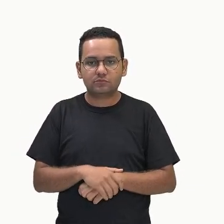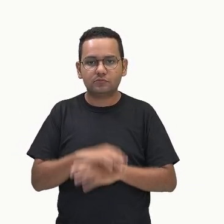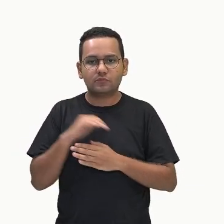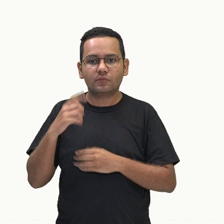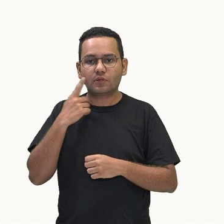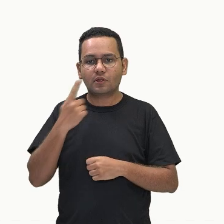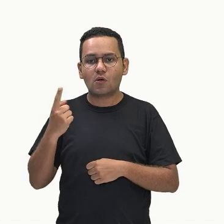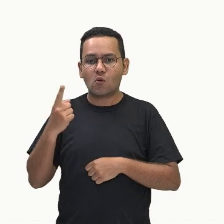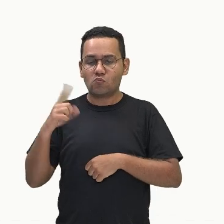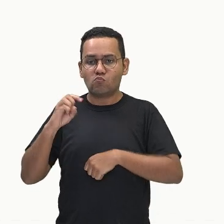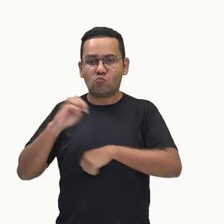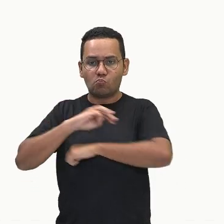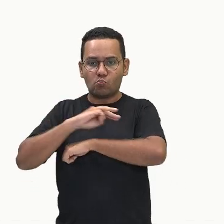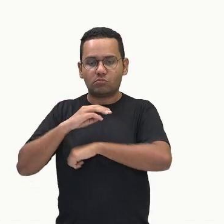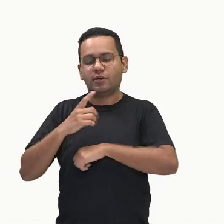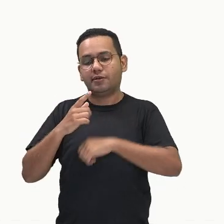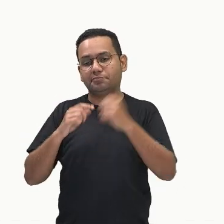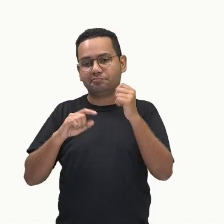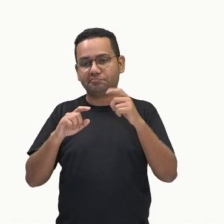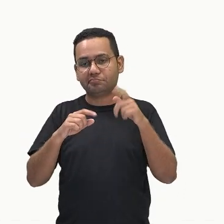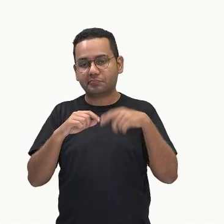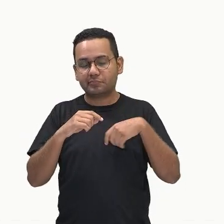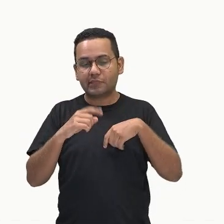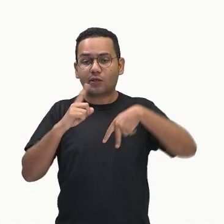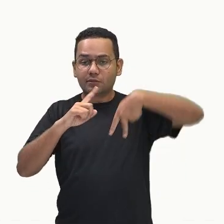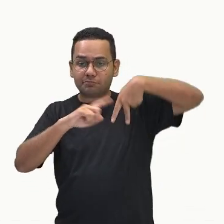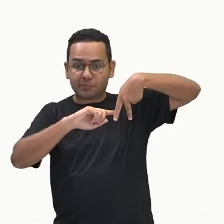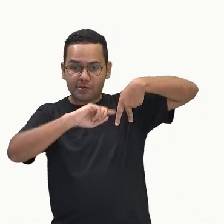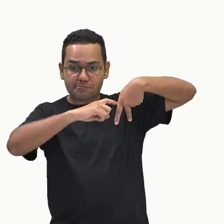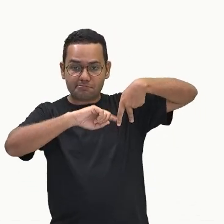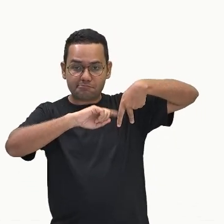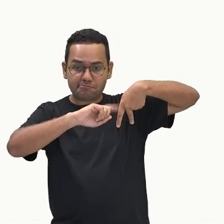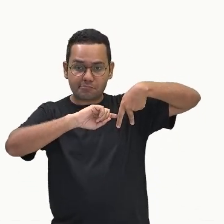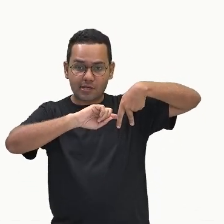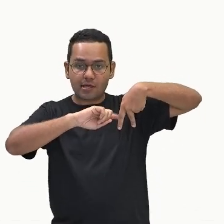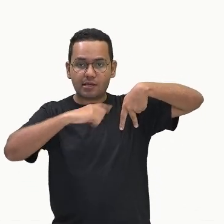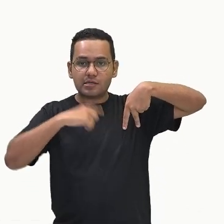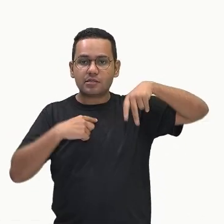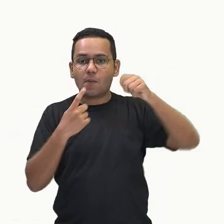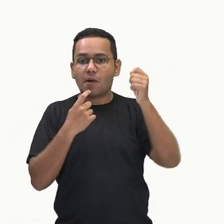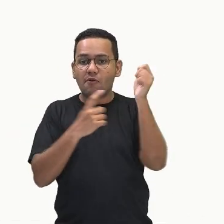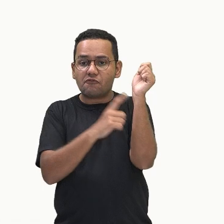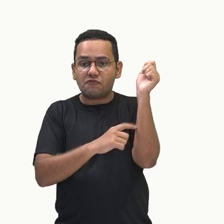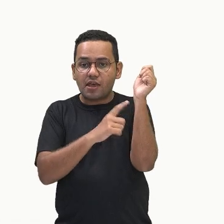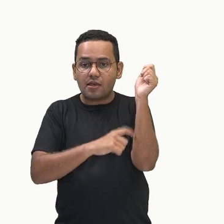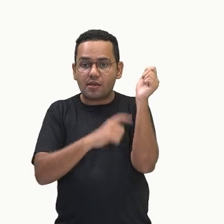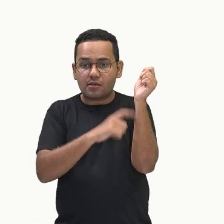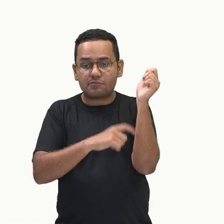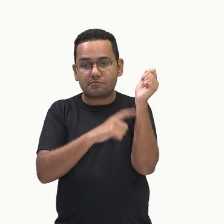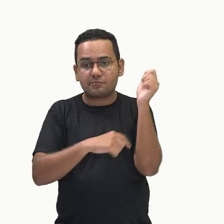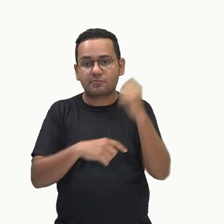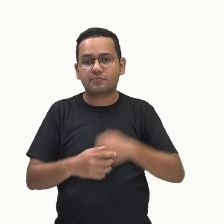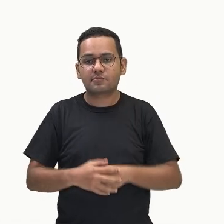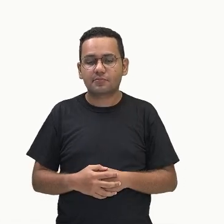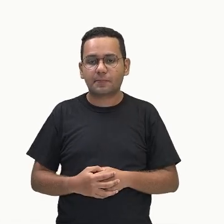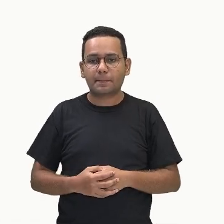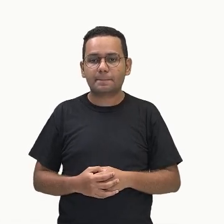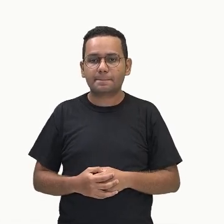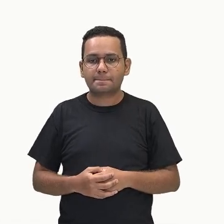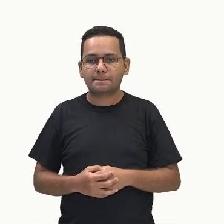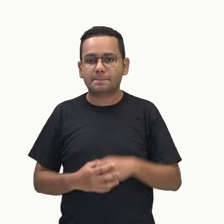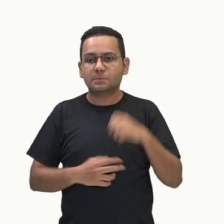o da batata da sua perna, representando aqui uma veia. Então, o sangue, ele vai fazer qual